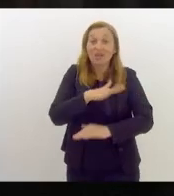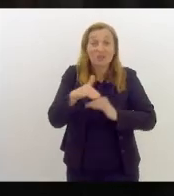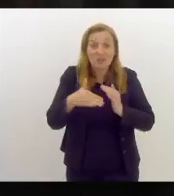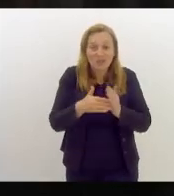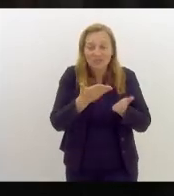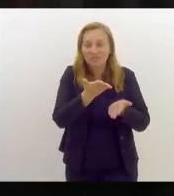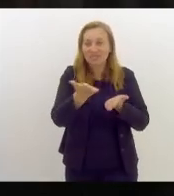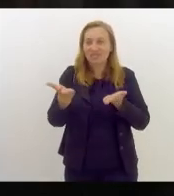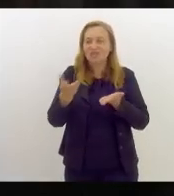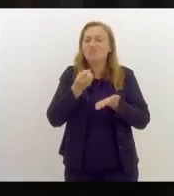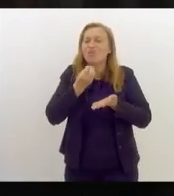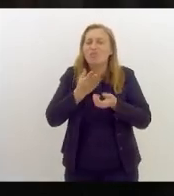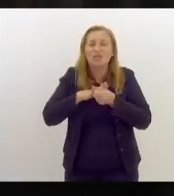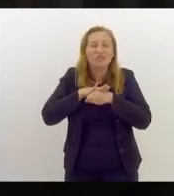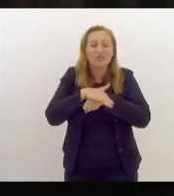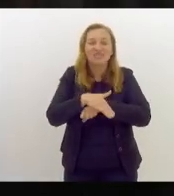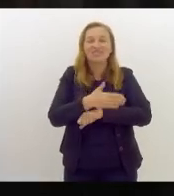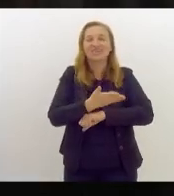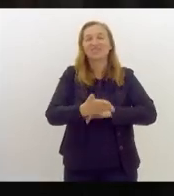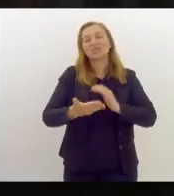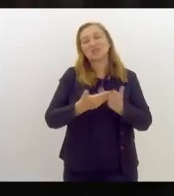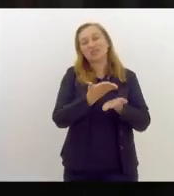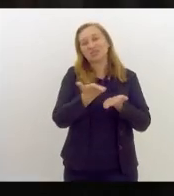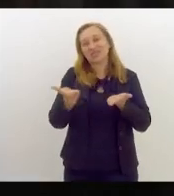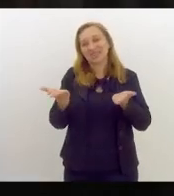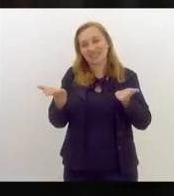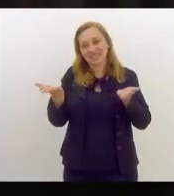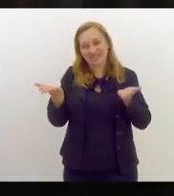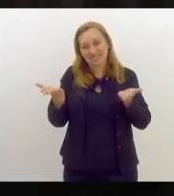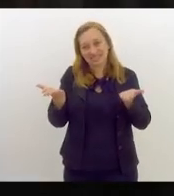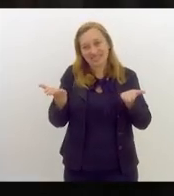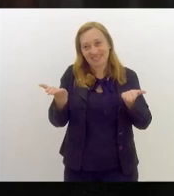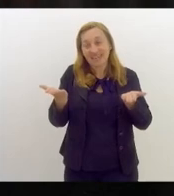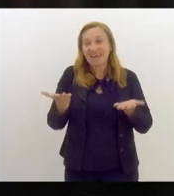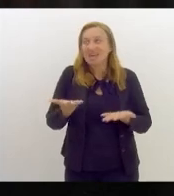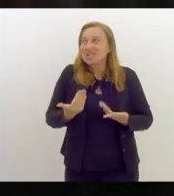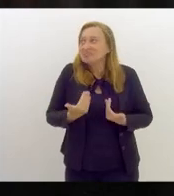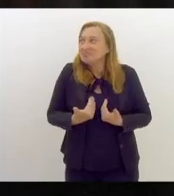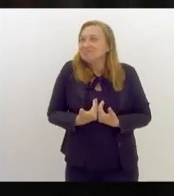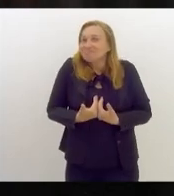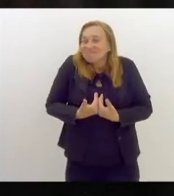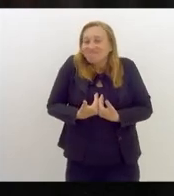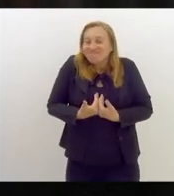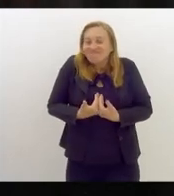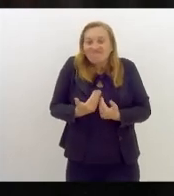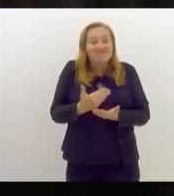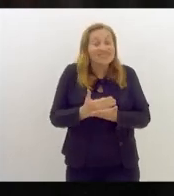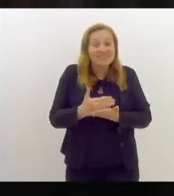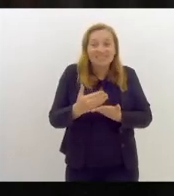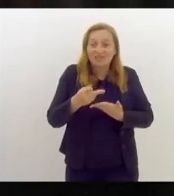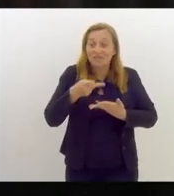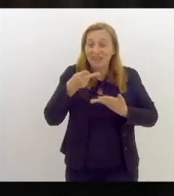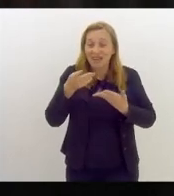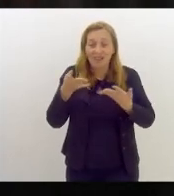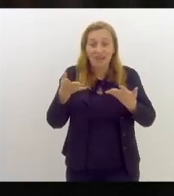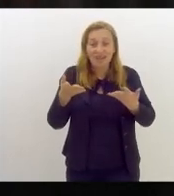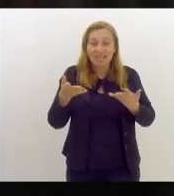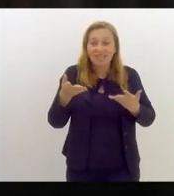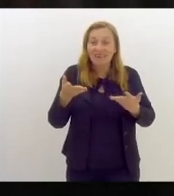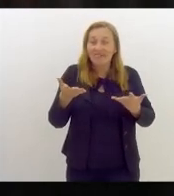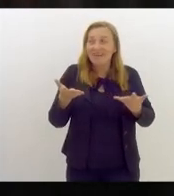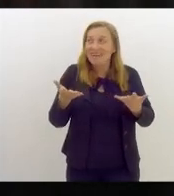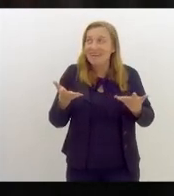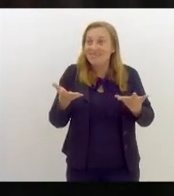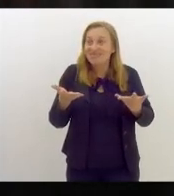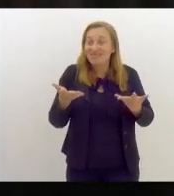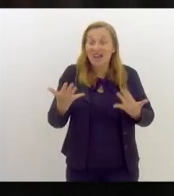e senhores meu boa noite a todos eu queria iniciar essas palavras ressaltando